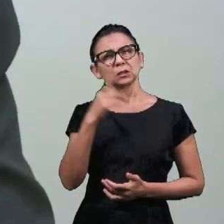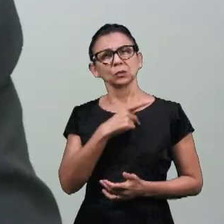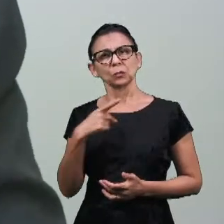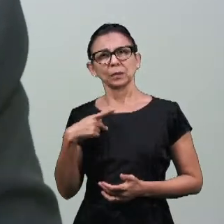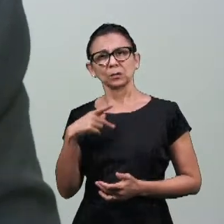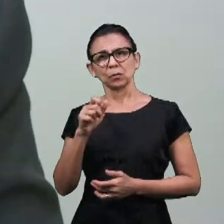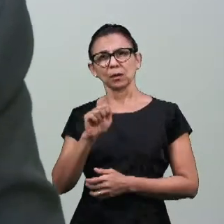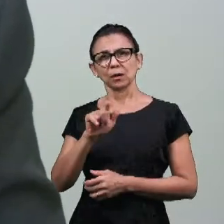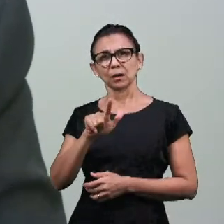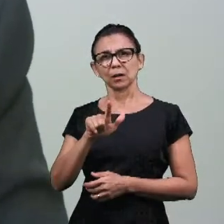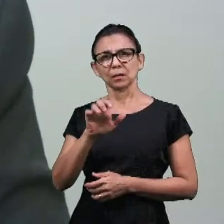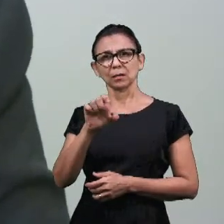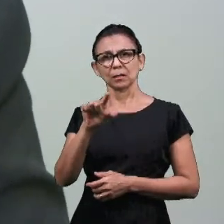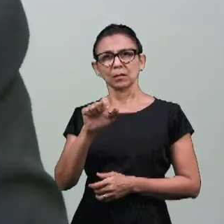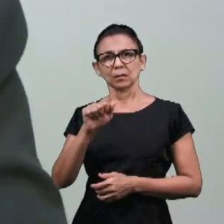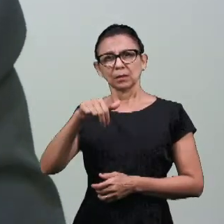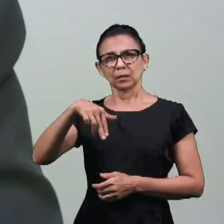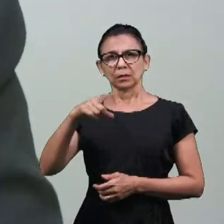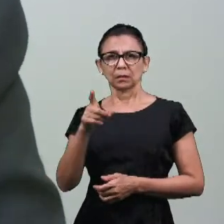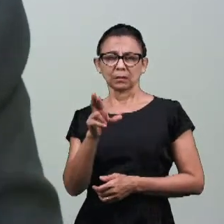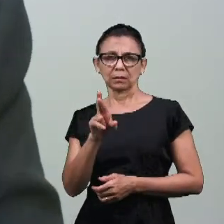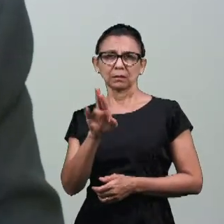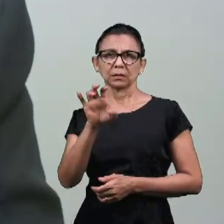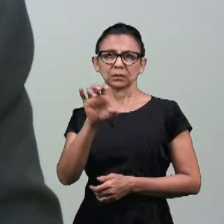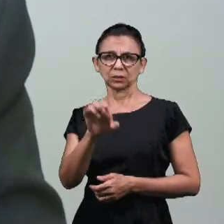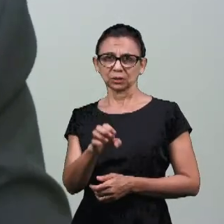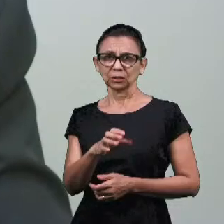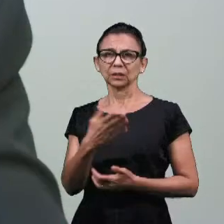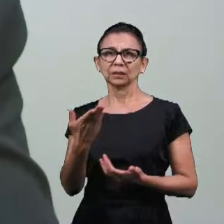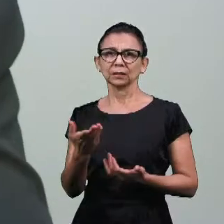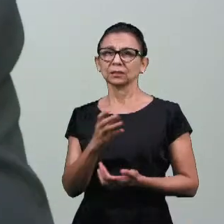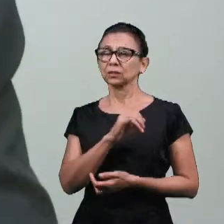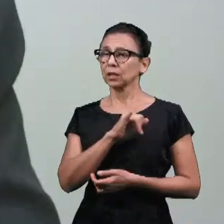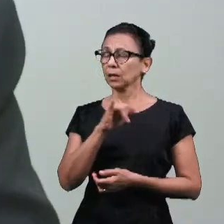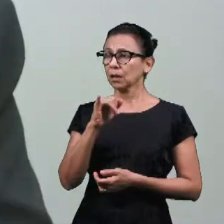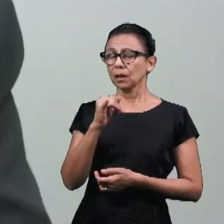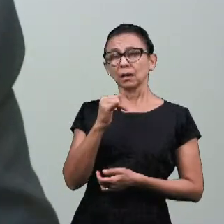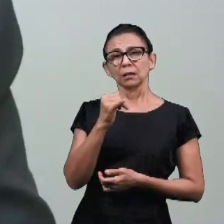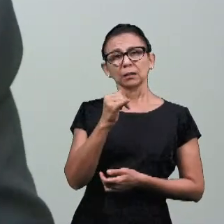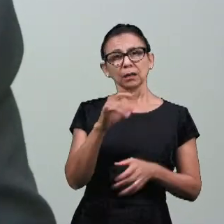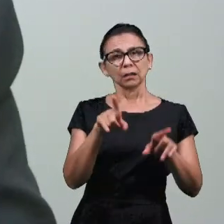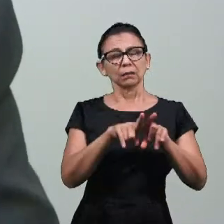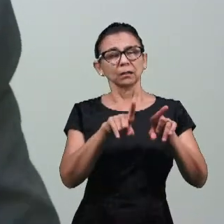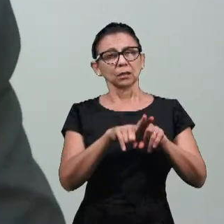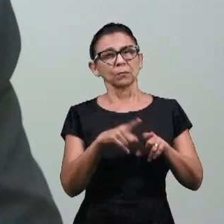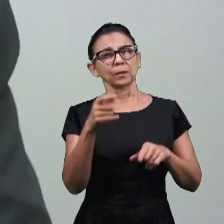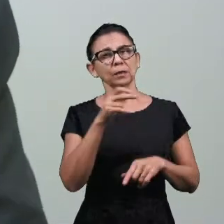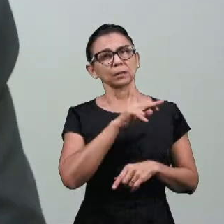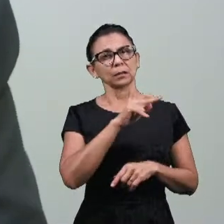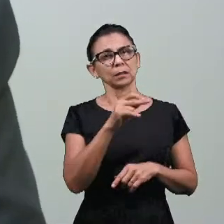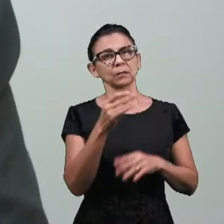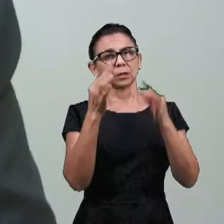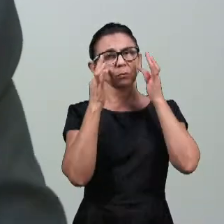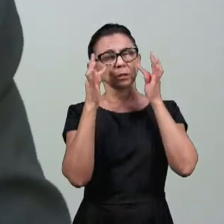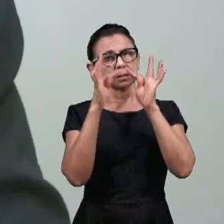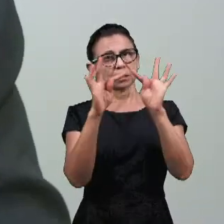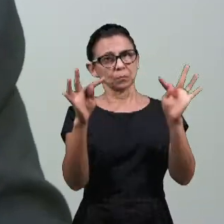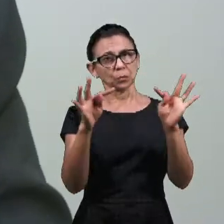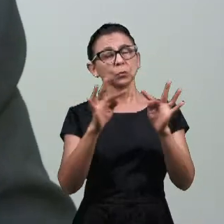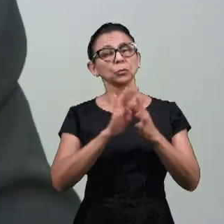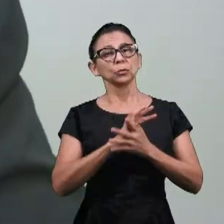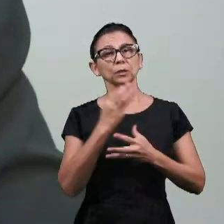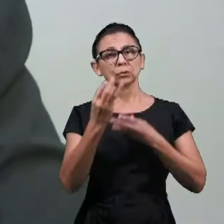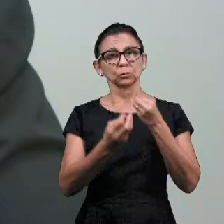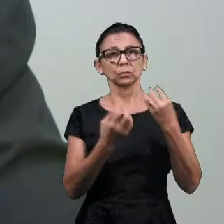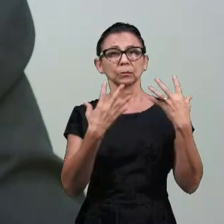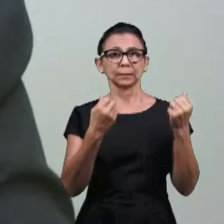Alexandre Gueiros, né? Falou sobre a sua conversão, nasceu no lar evangélico, mas teve um encontro realmente com quase 20 anos, 19 anos, né? Como é que foi o